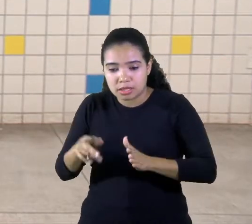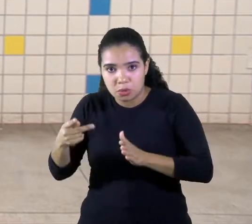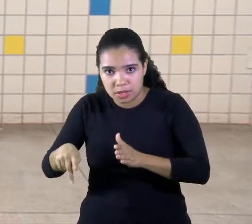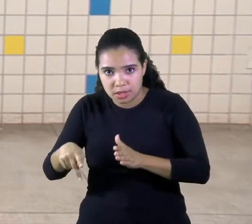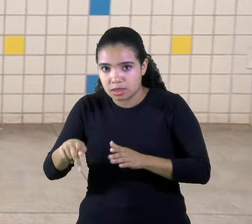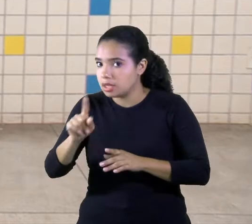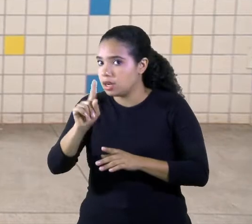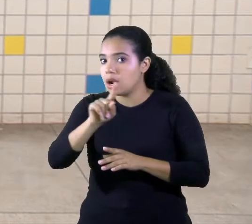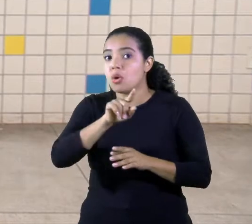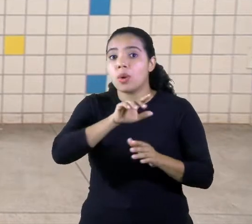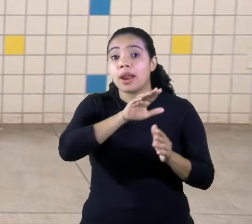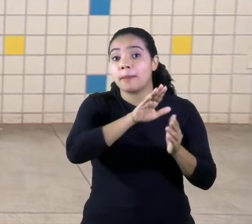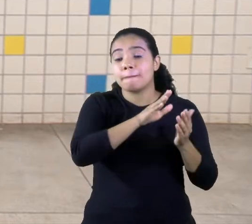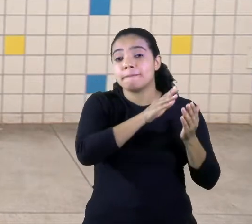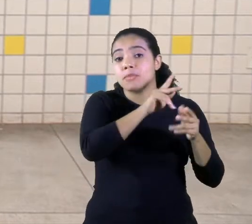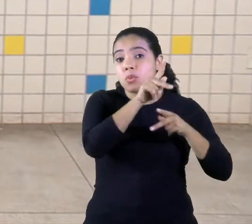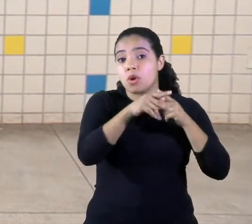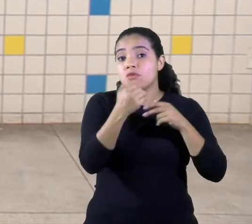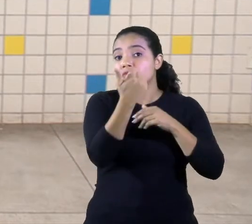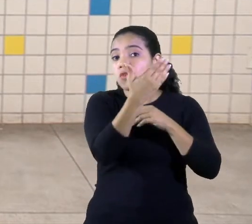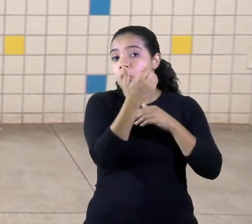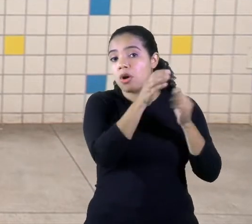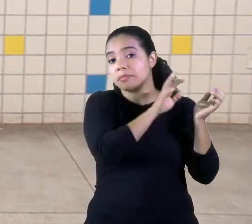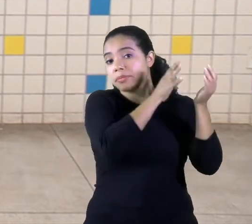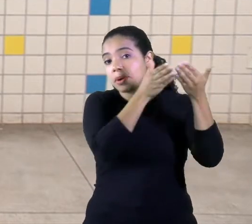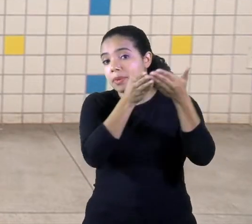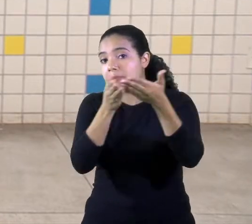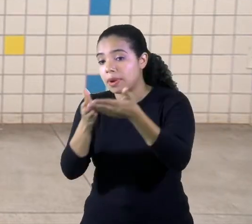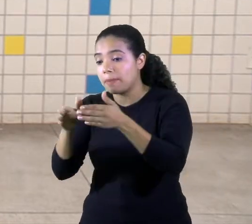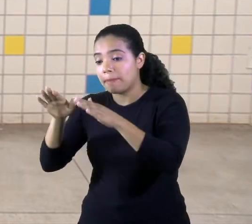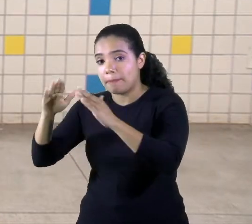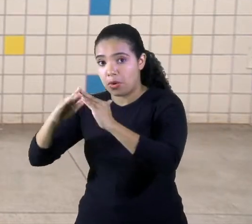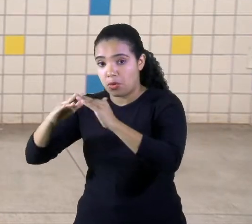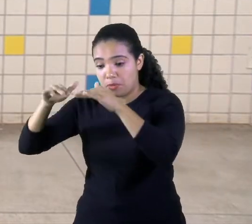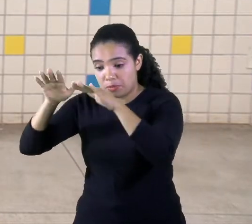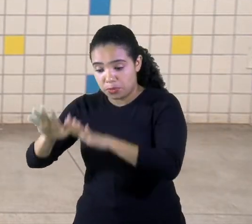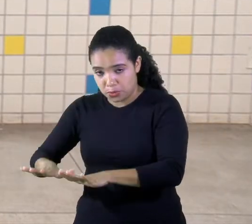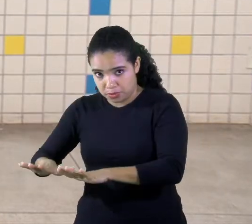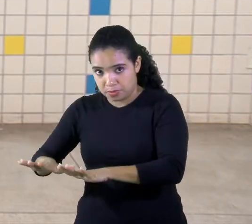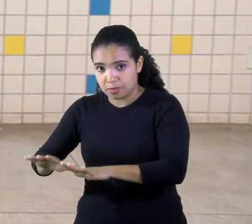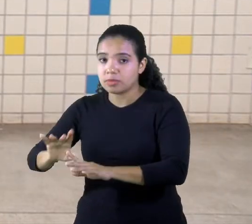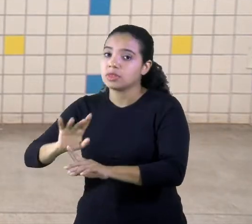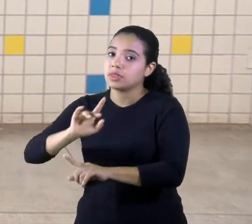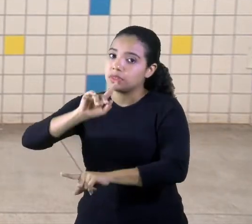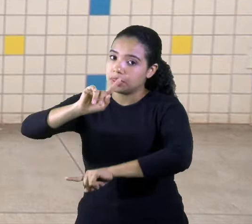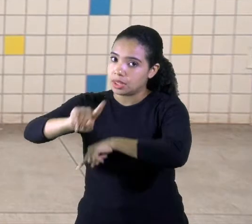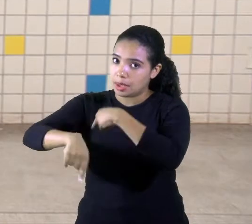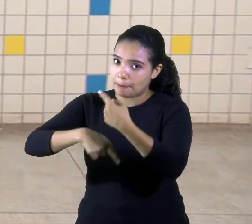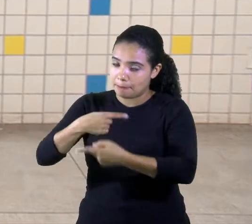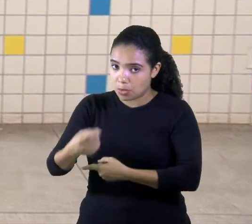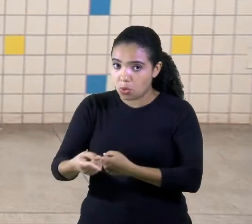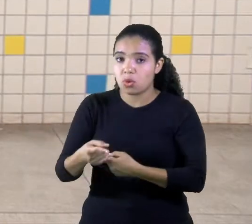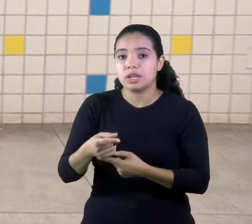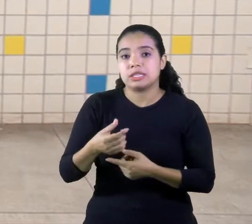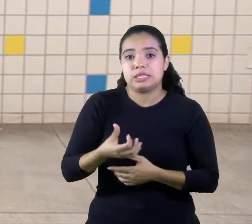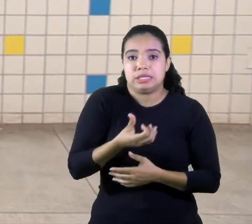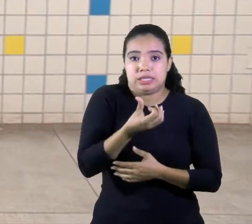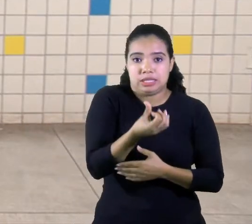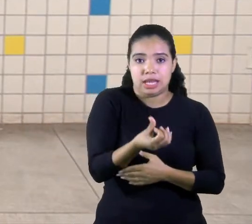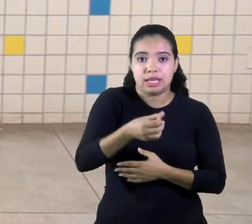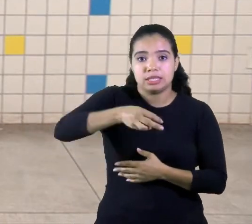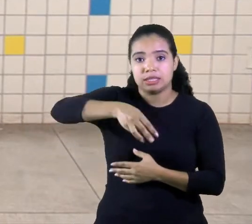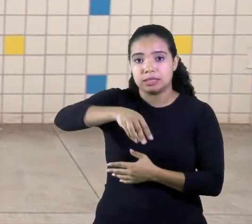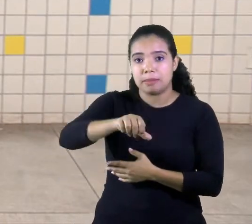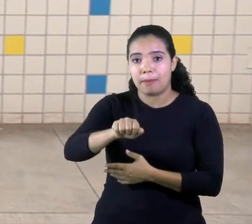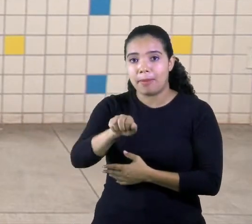colonos. Depois das capitanias hereditárias, vieram as Seis Marias. Nos séculos XVI e XVII,